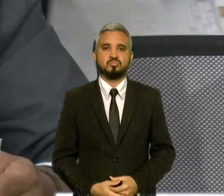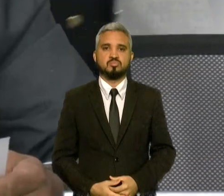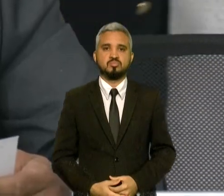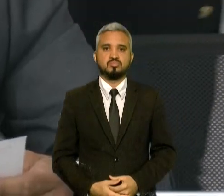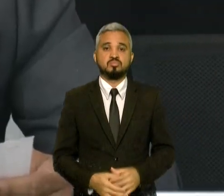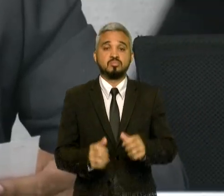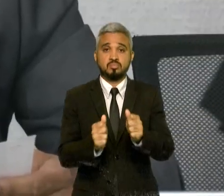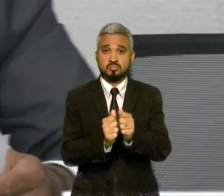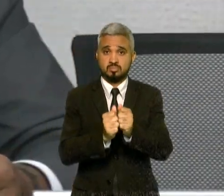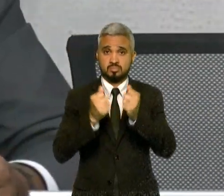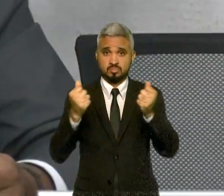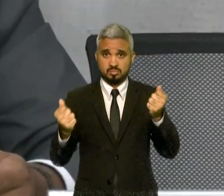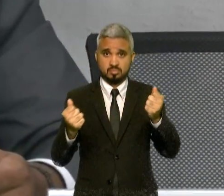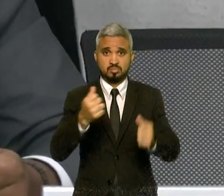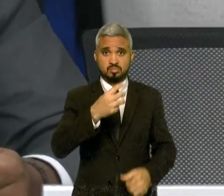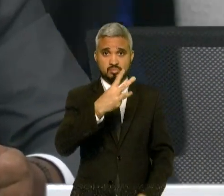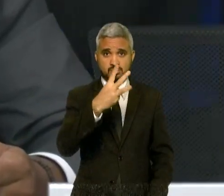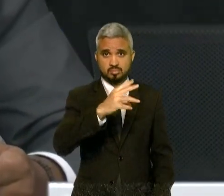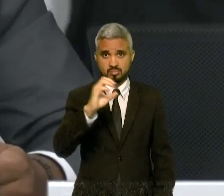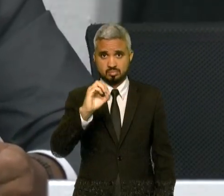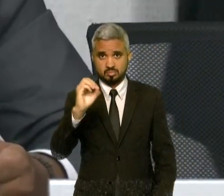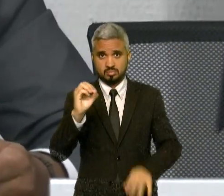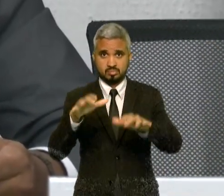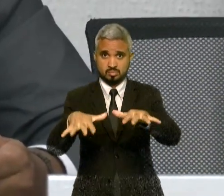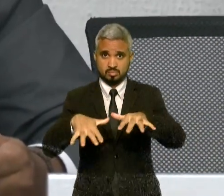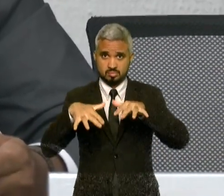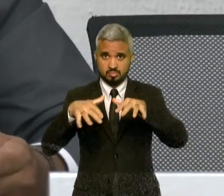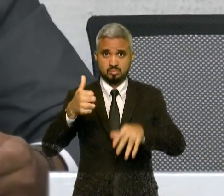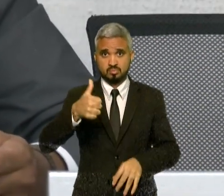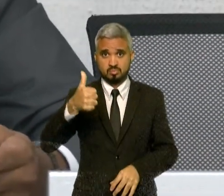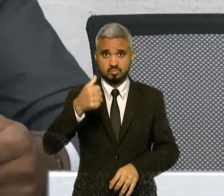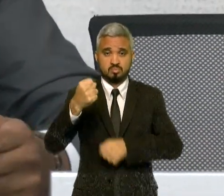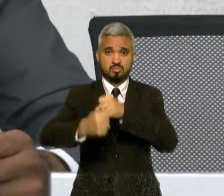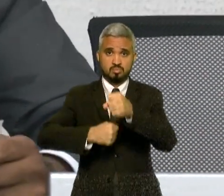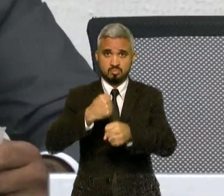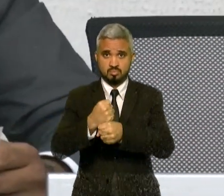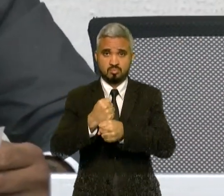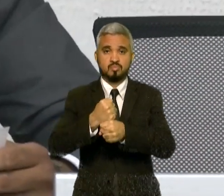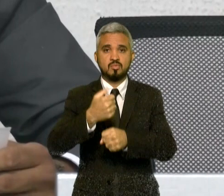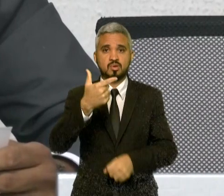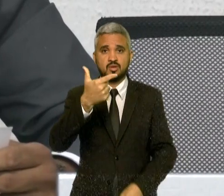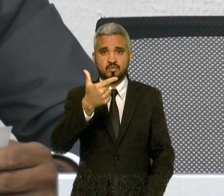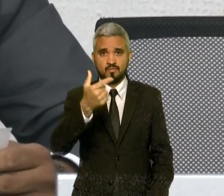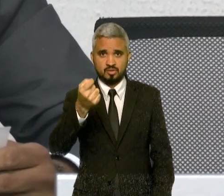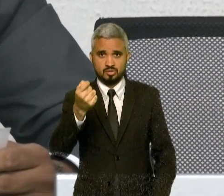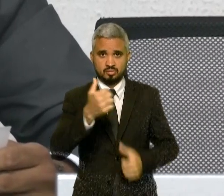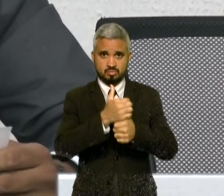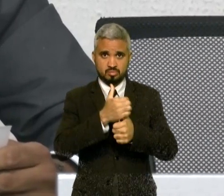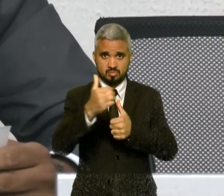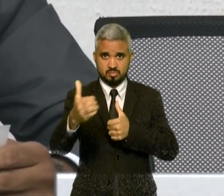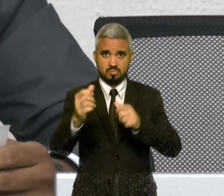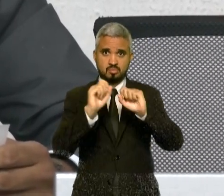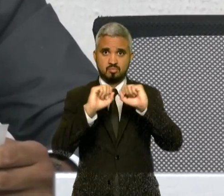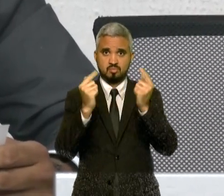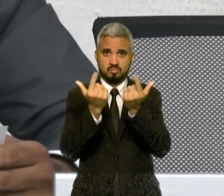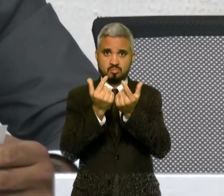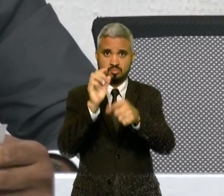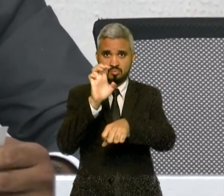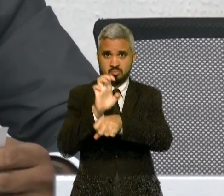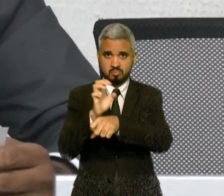Ata da 30ª Sessão Ordinária da 1ª Sessão Legislativa da 20ª Legislatura da Assembleia Legislativa do Estado do